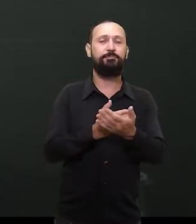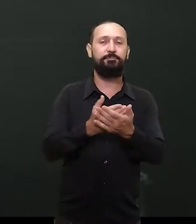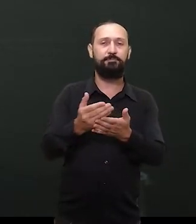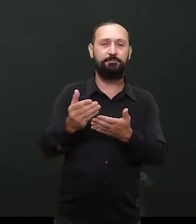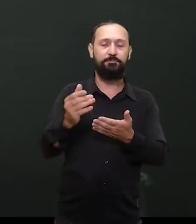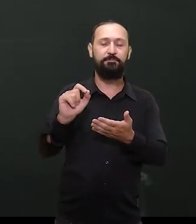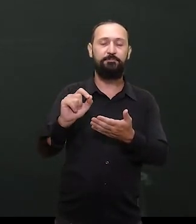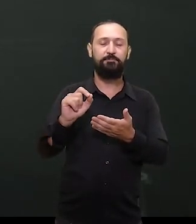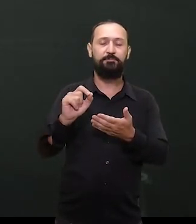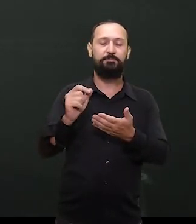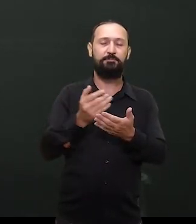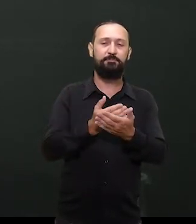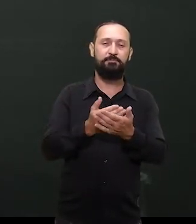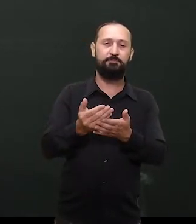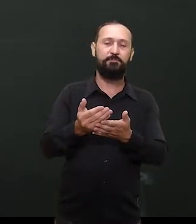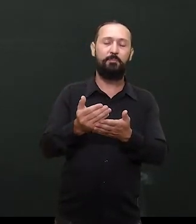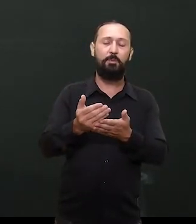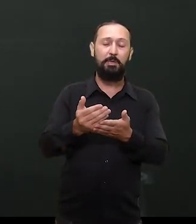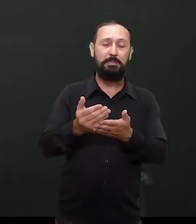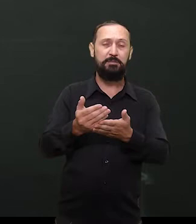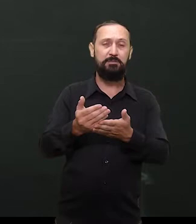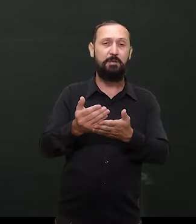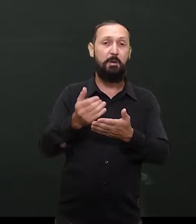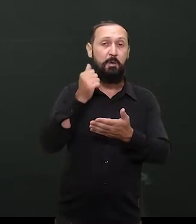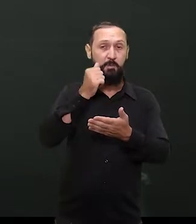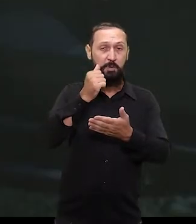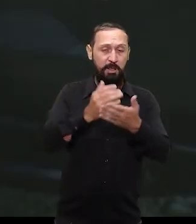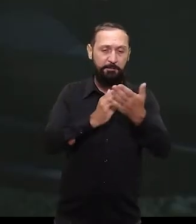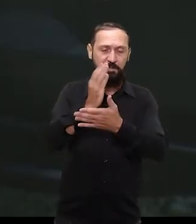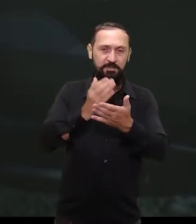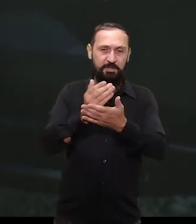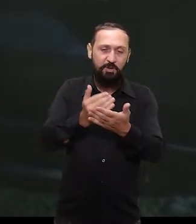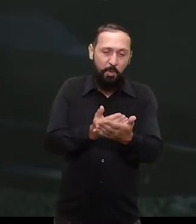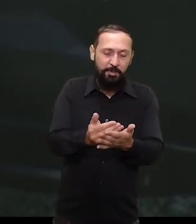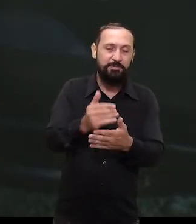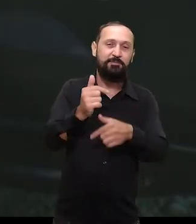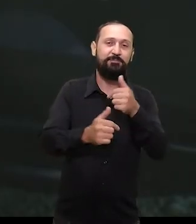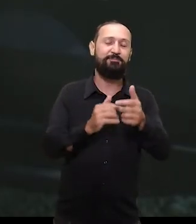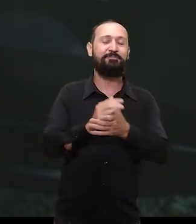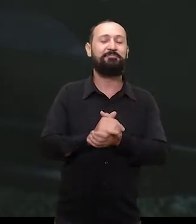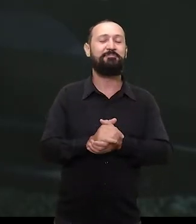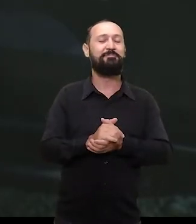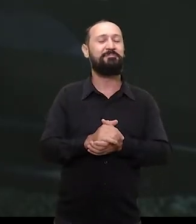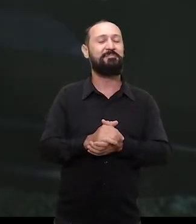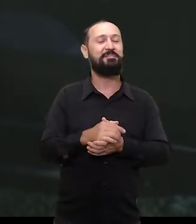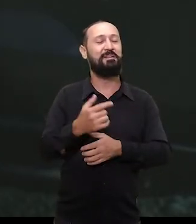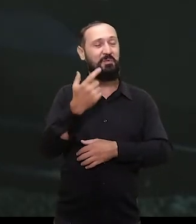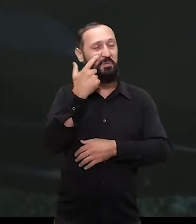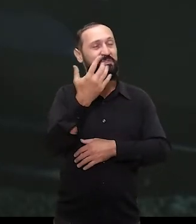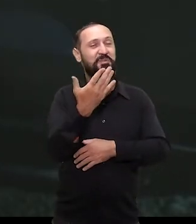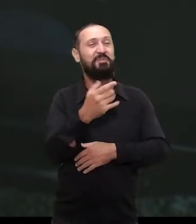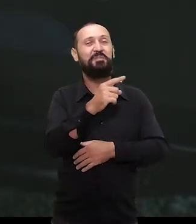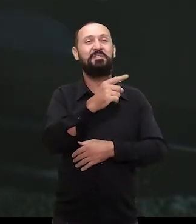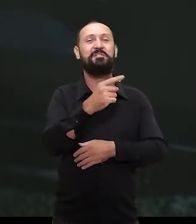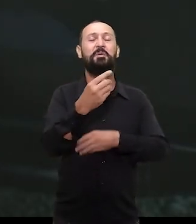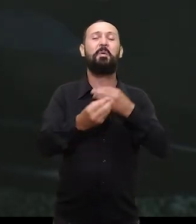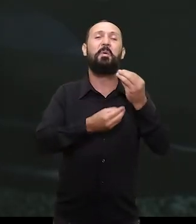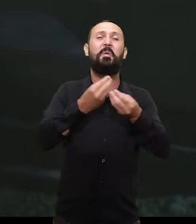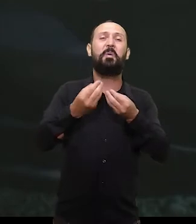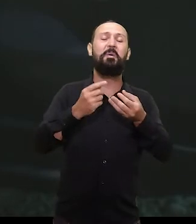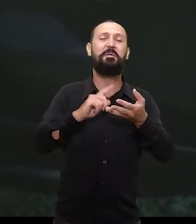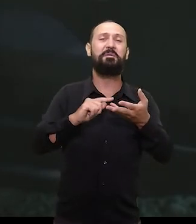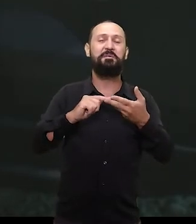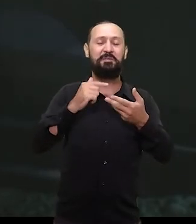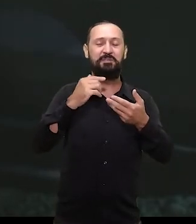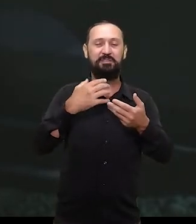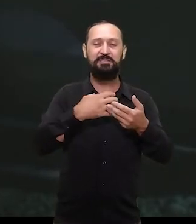ingresso de muitas mulheres né e Doutora É impressionante como ainda hoje não é